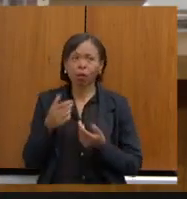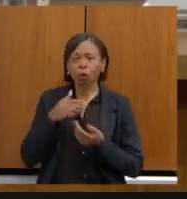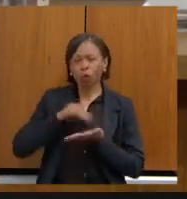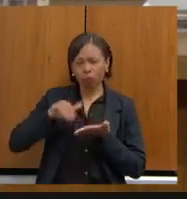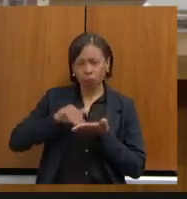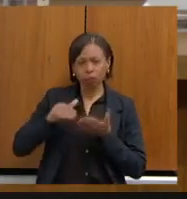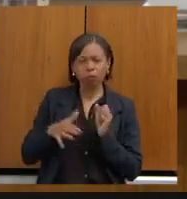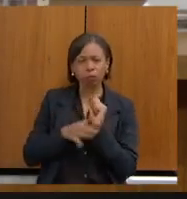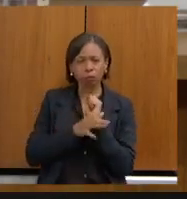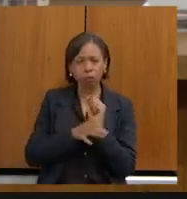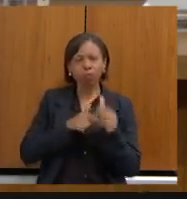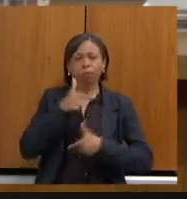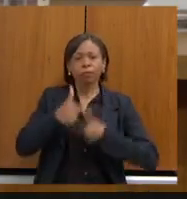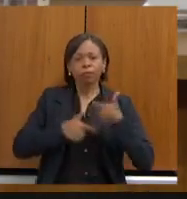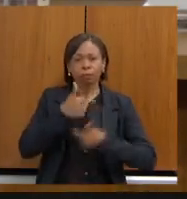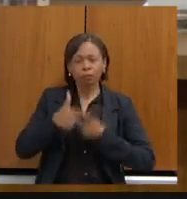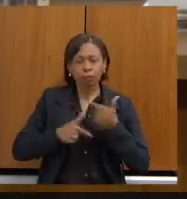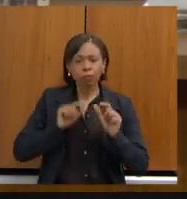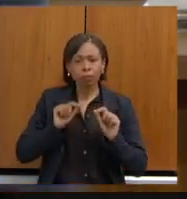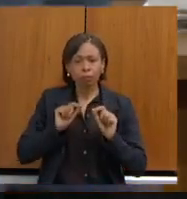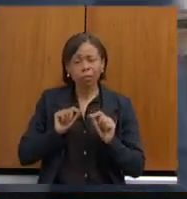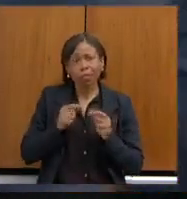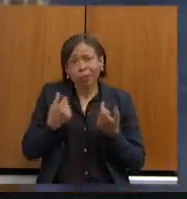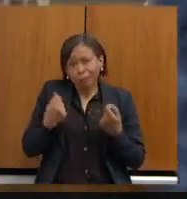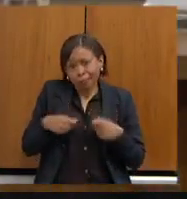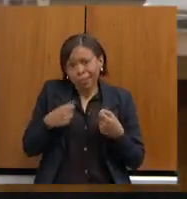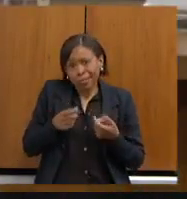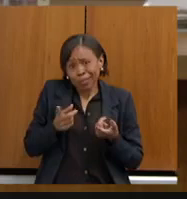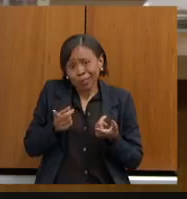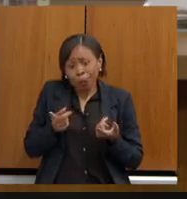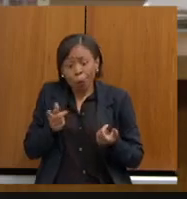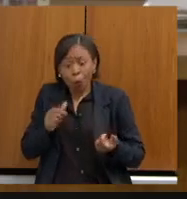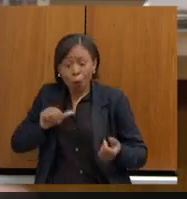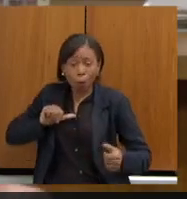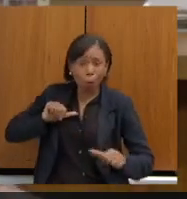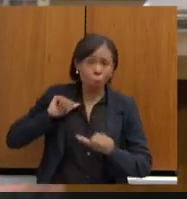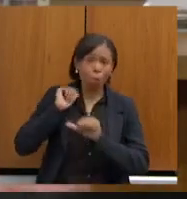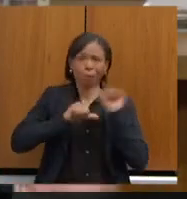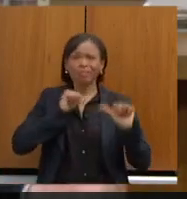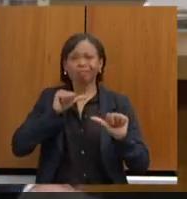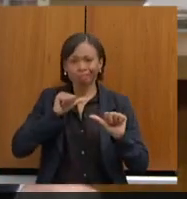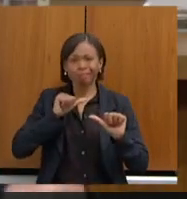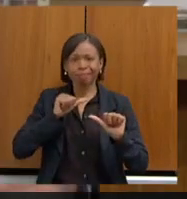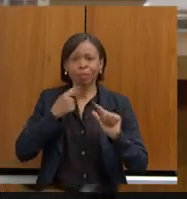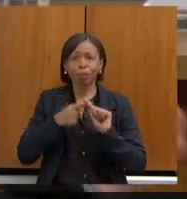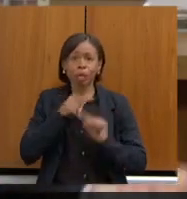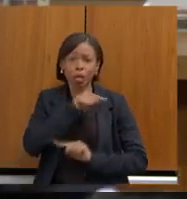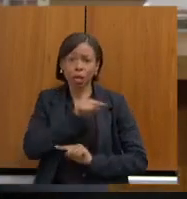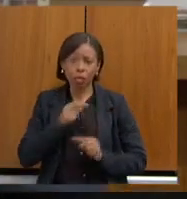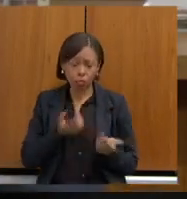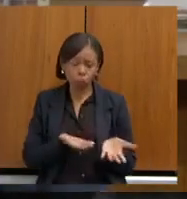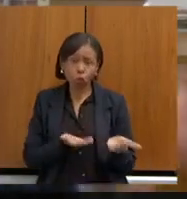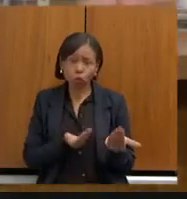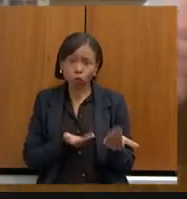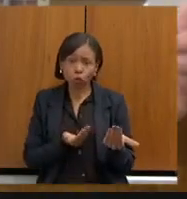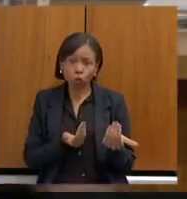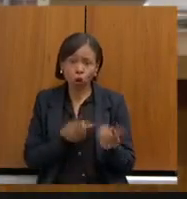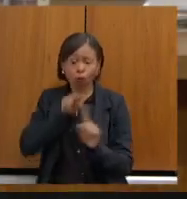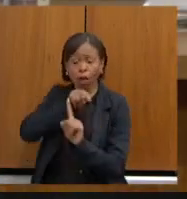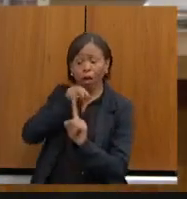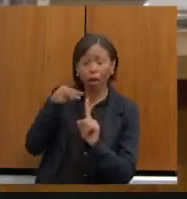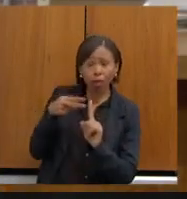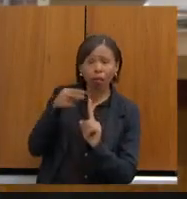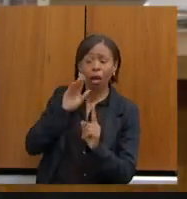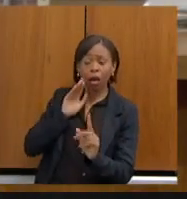que ele contra o deputado João Leite disse nós temos a Bernades e virar esse jogo achamos que fazer porque esses menores tem outro e referenciais